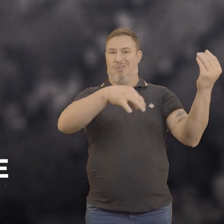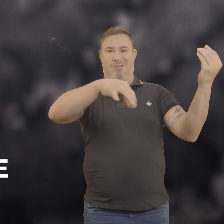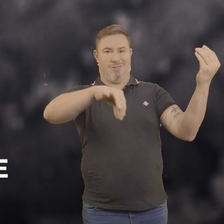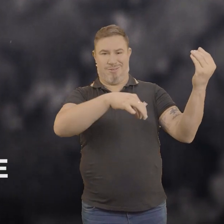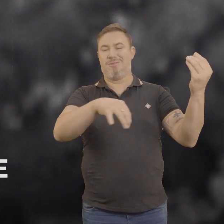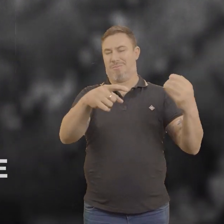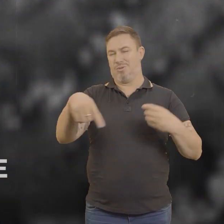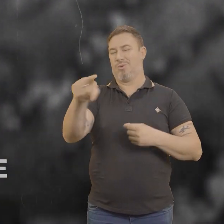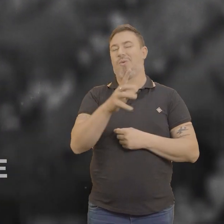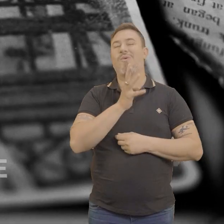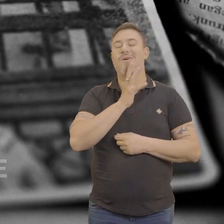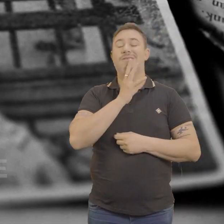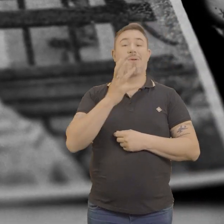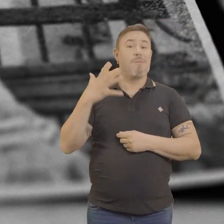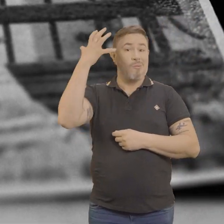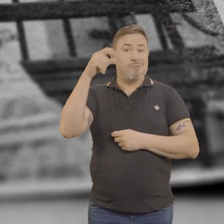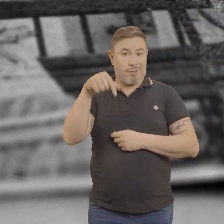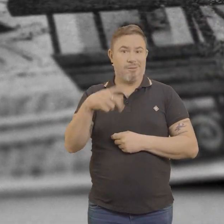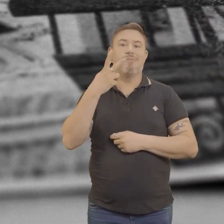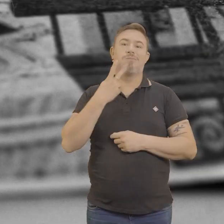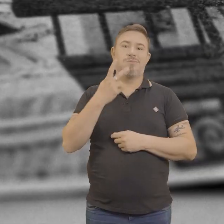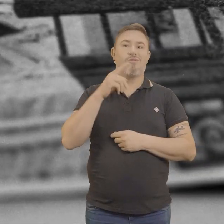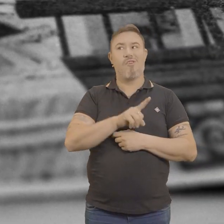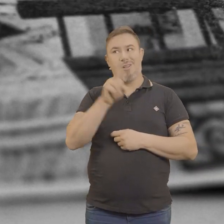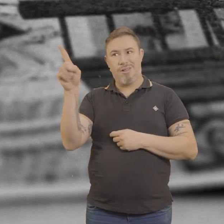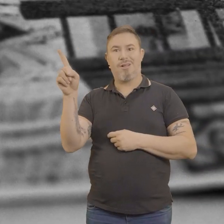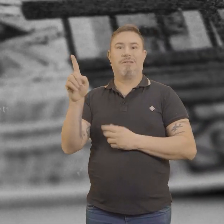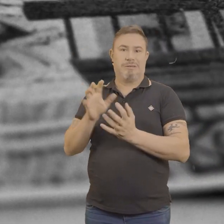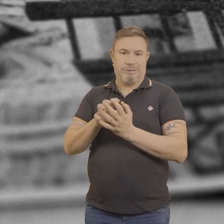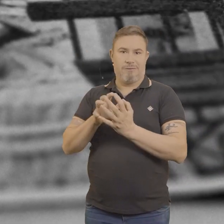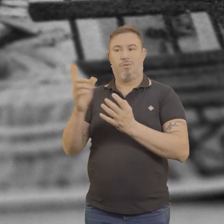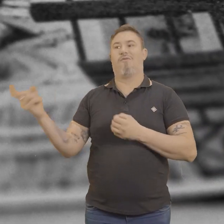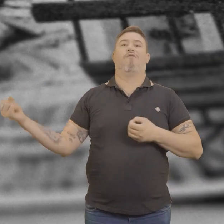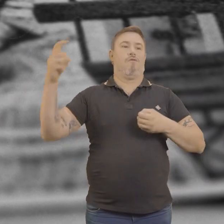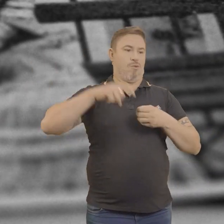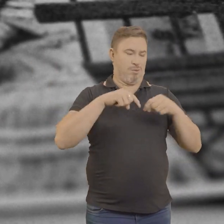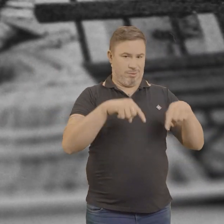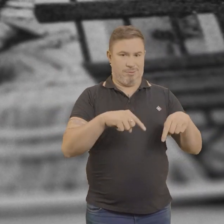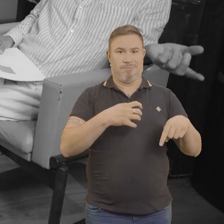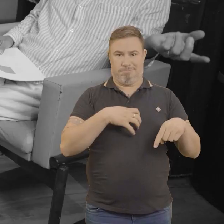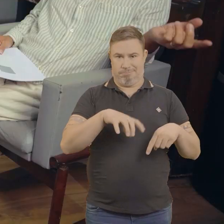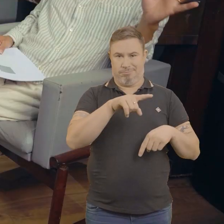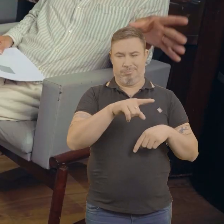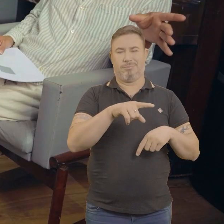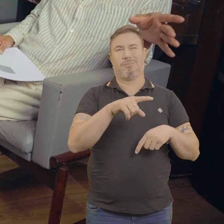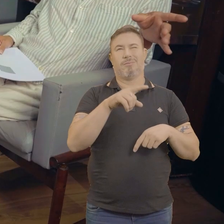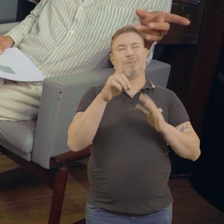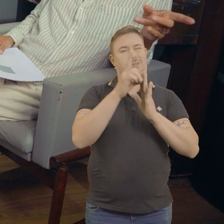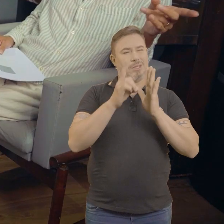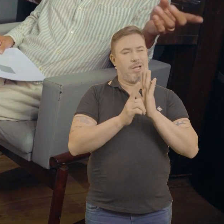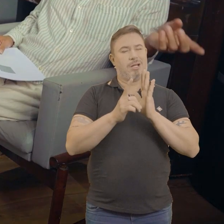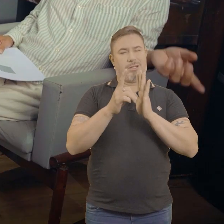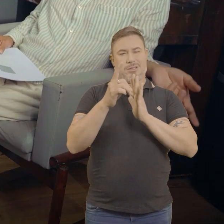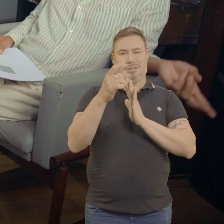sabe pouco. Julho de 1919, que ele criou uma escola de música, né? Esse tem registro,